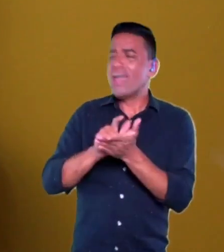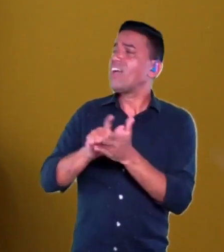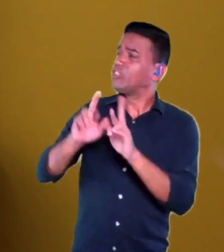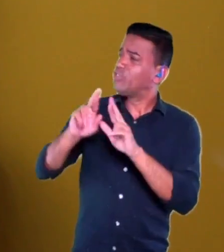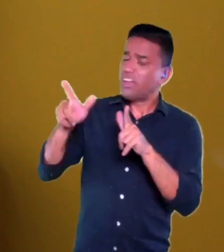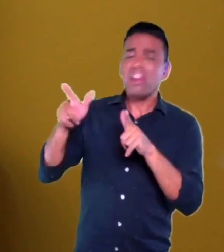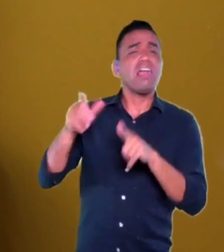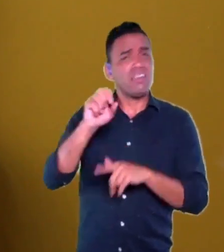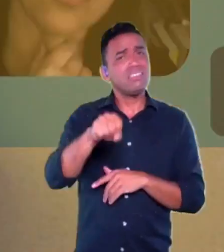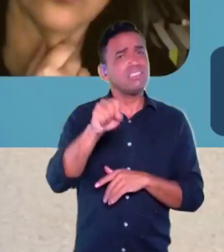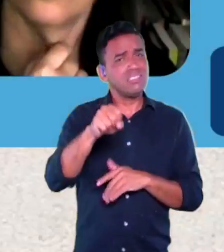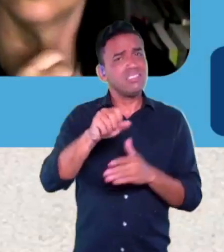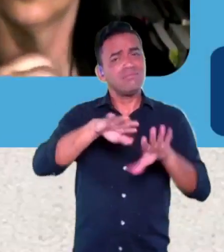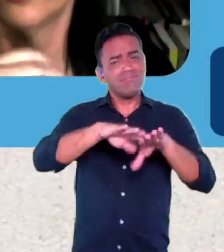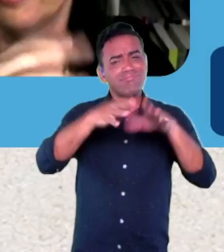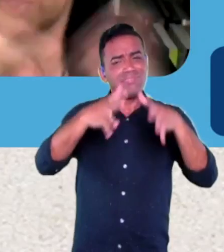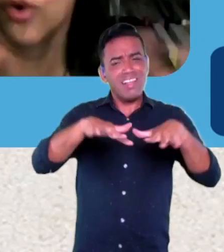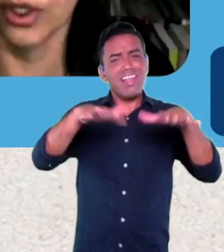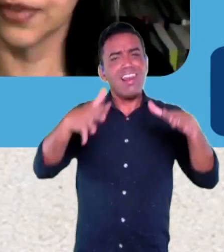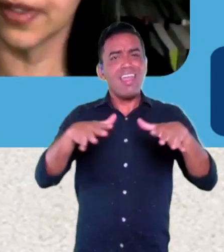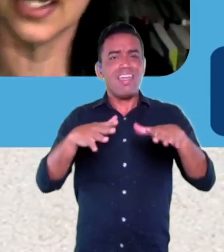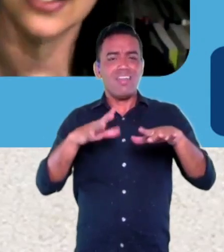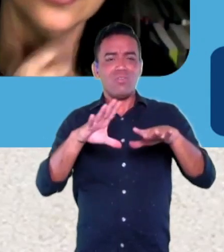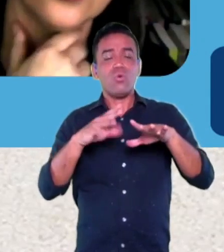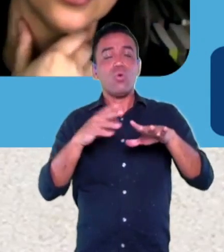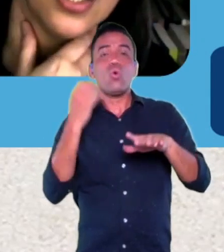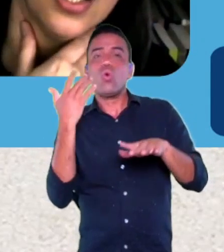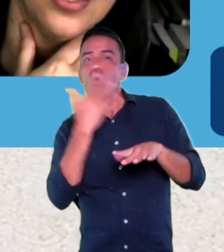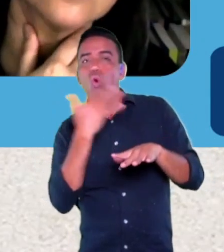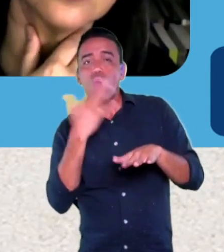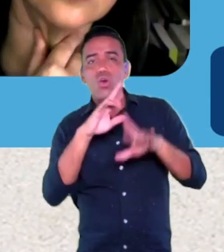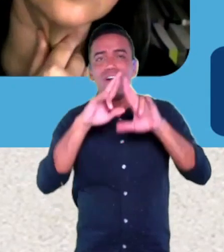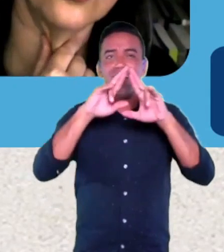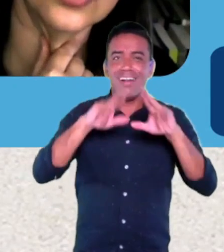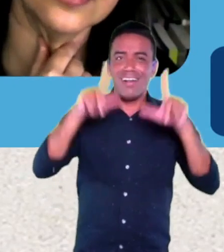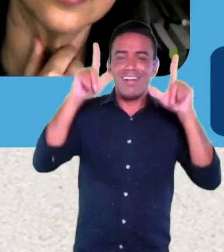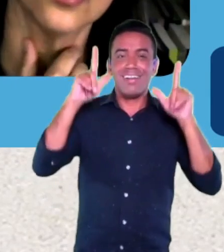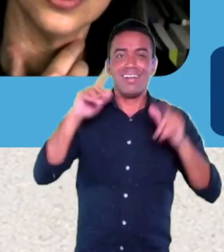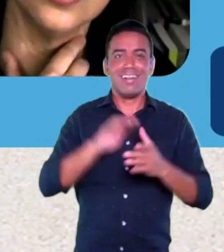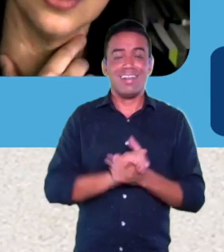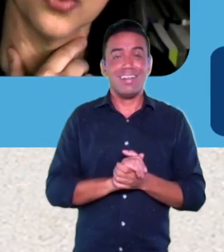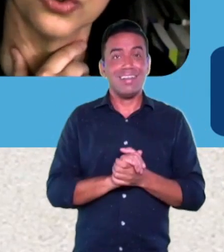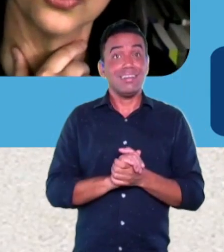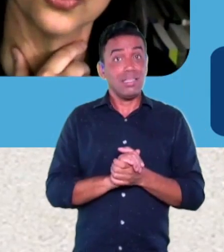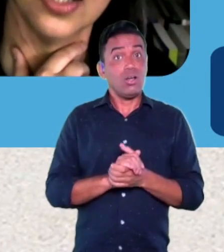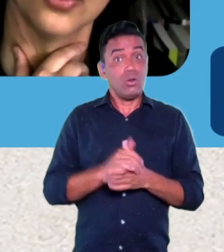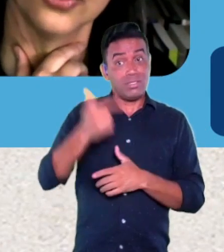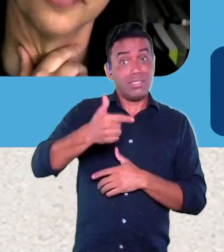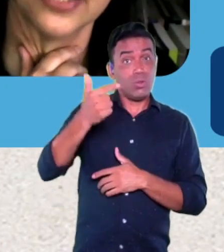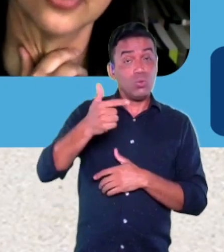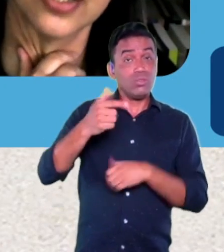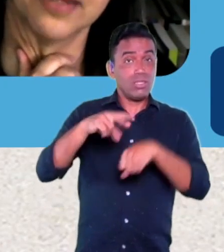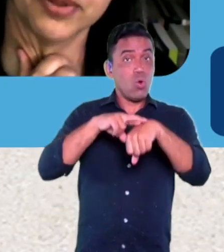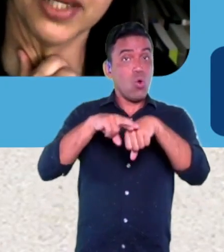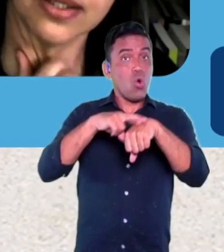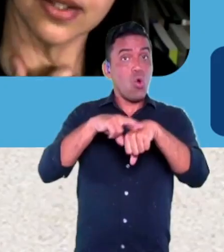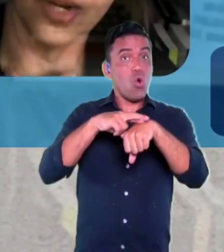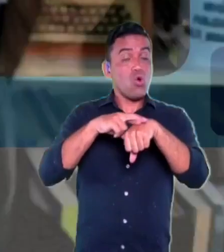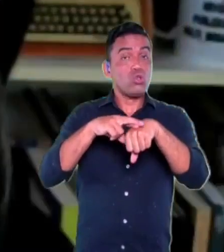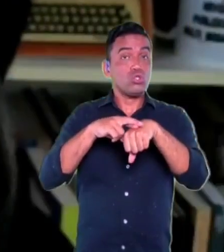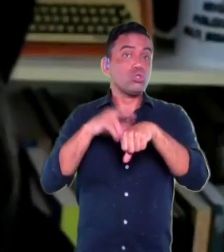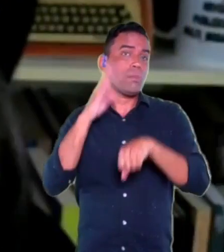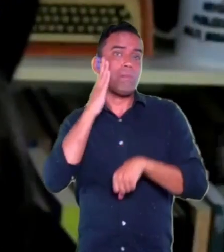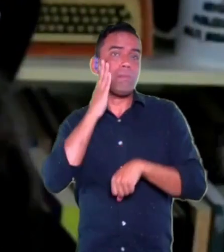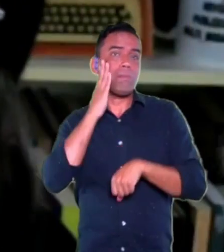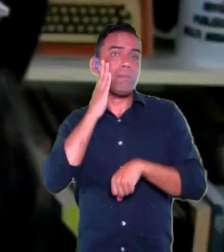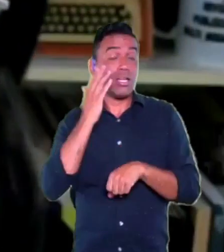diferente, relevo, cor diferente. Essa aí é a segunda edição dele, ele é roxo, né? Roxo e bege. A é, primeira edição